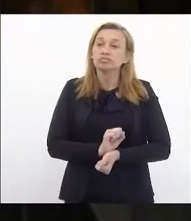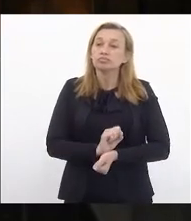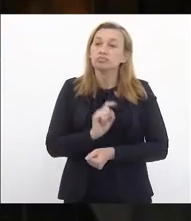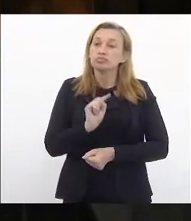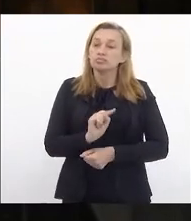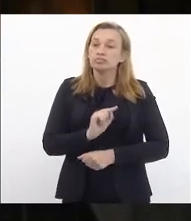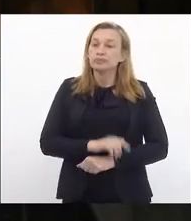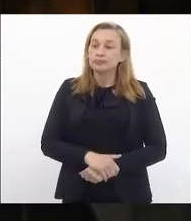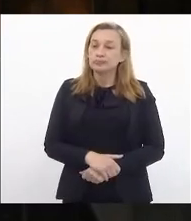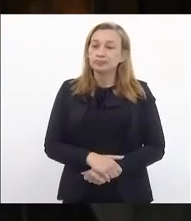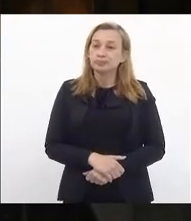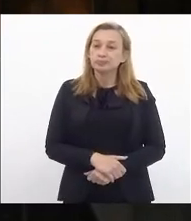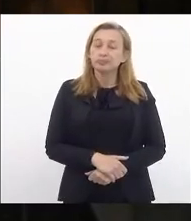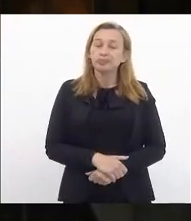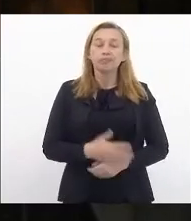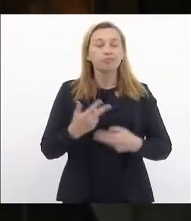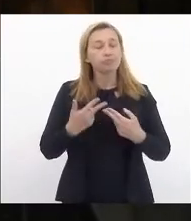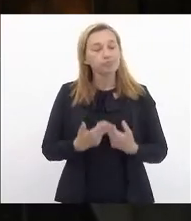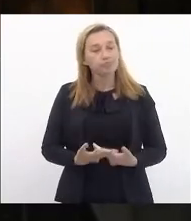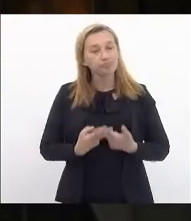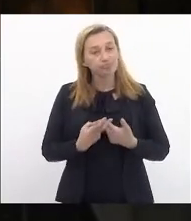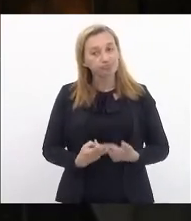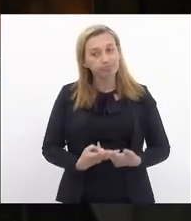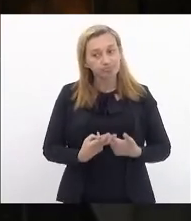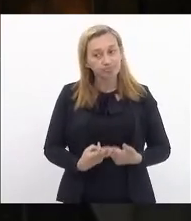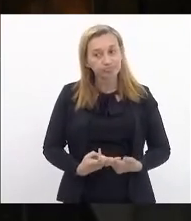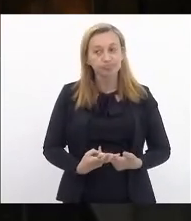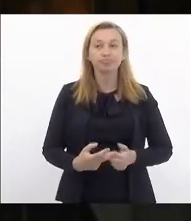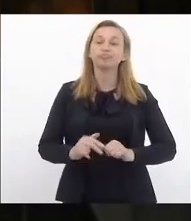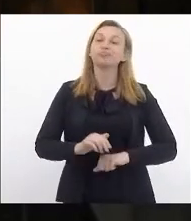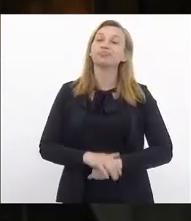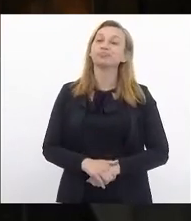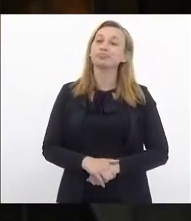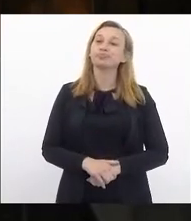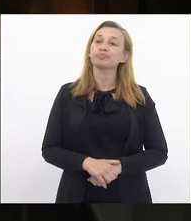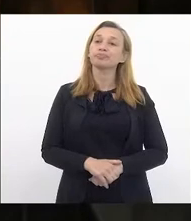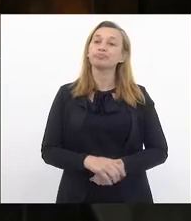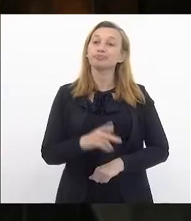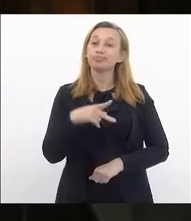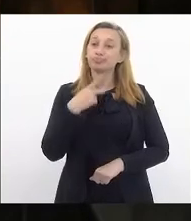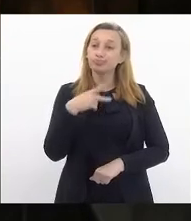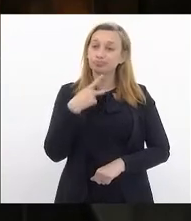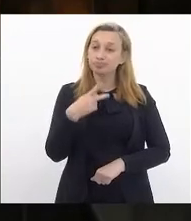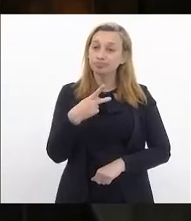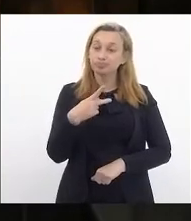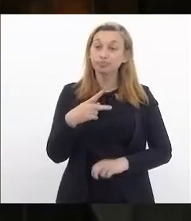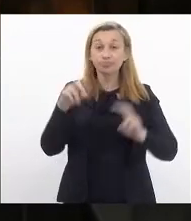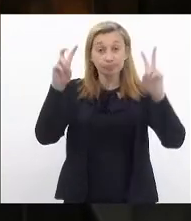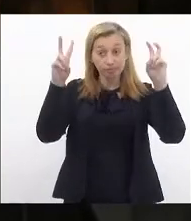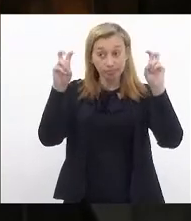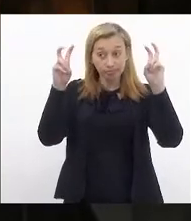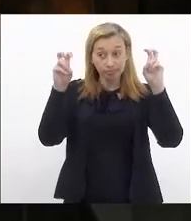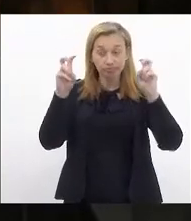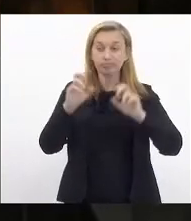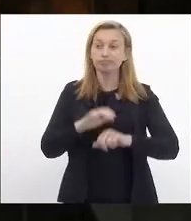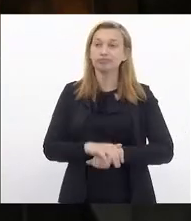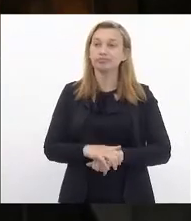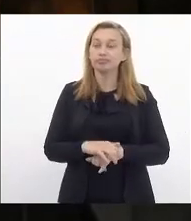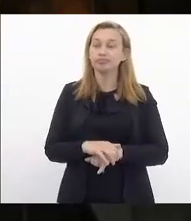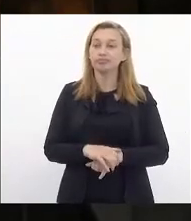pacientemente para trazer essa conclamação